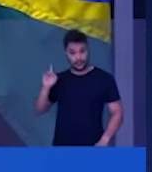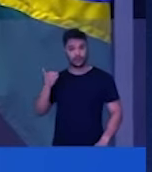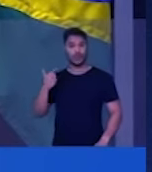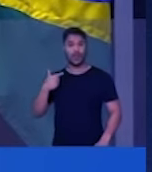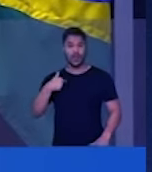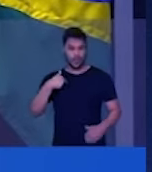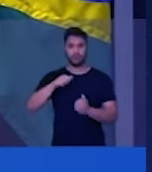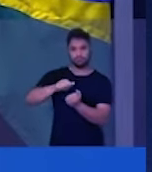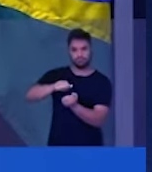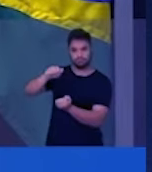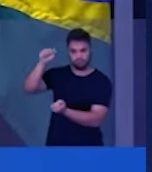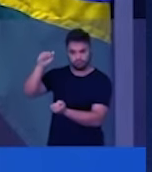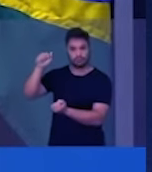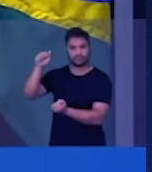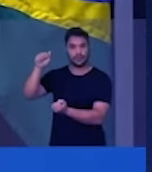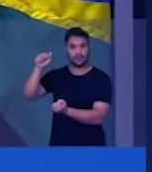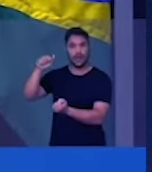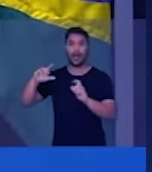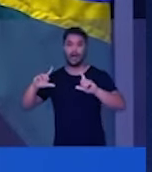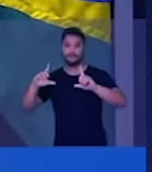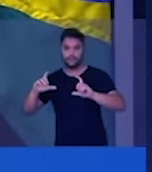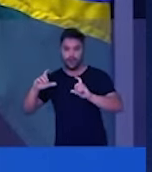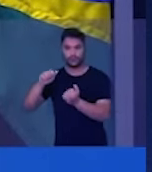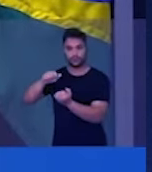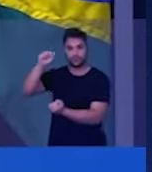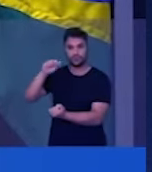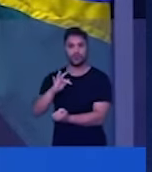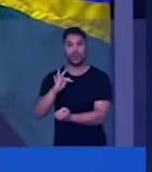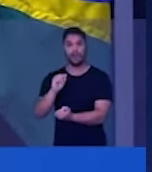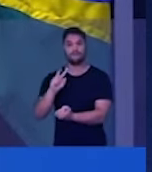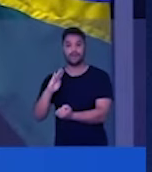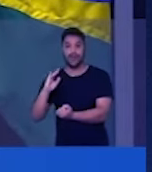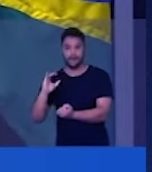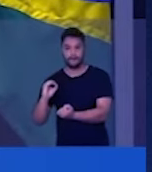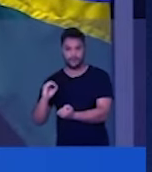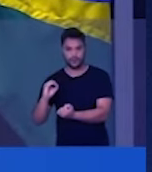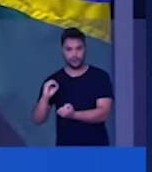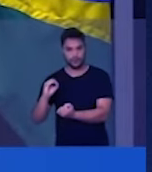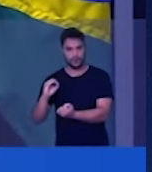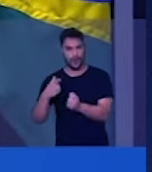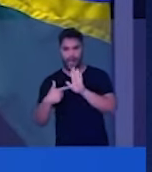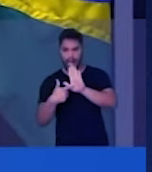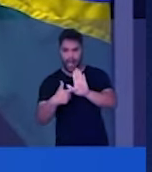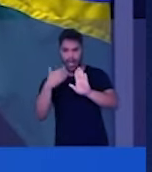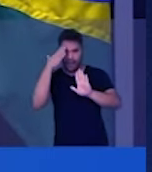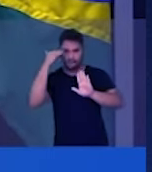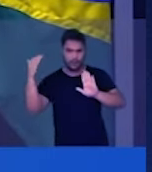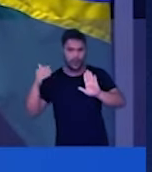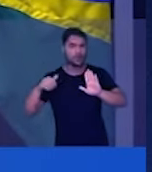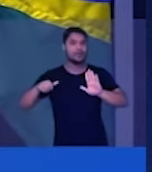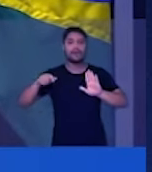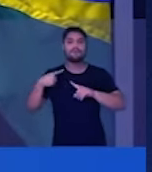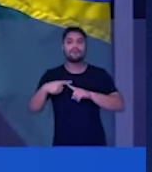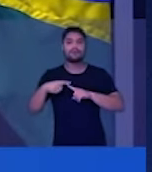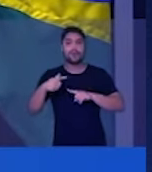de novo, o deputado Sanderson, a imagem, a foto de Fábio Alvarez Shore, para que fique ainda mais famoso. Saibam por que